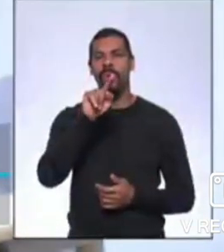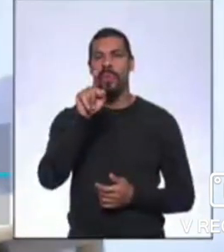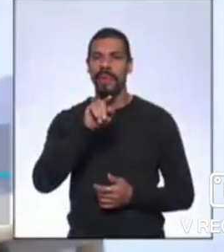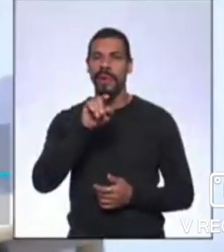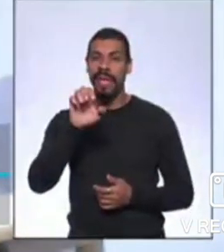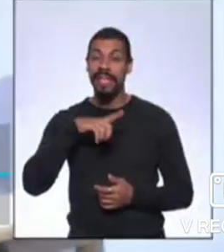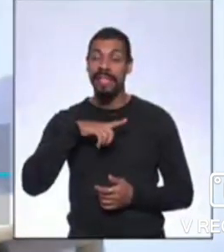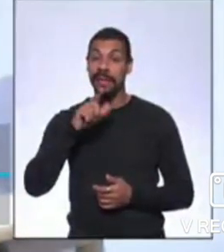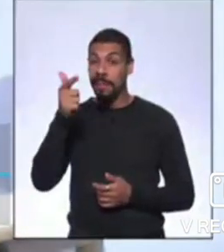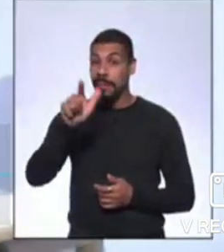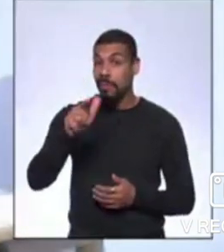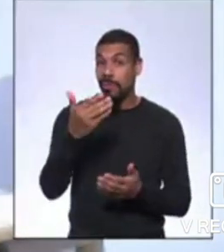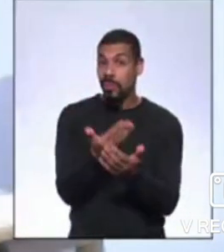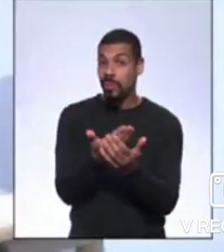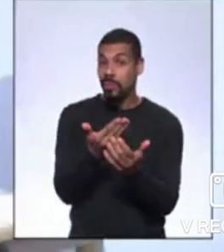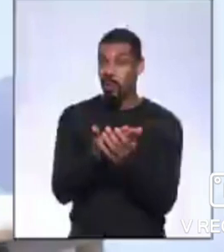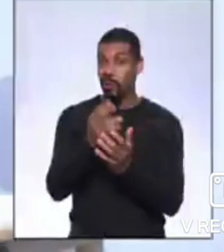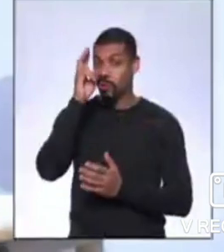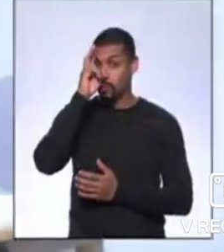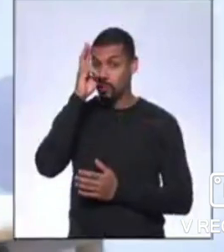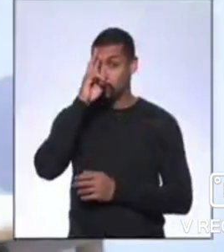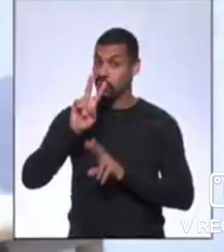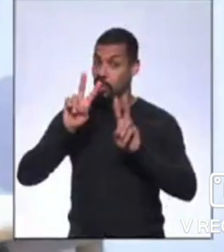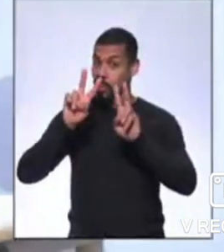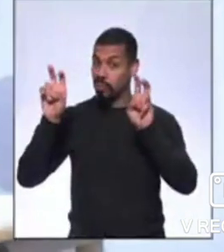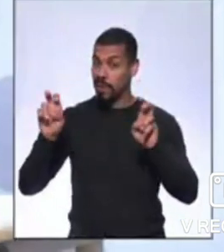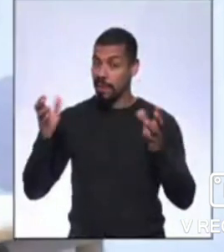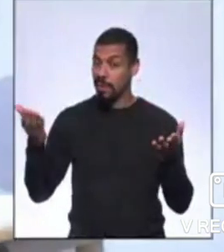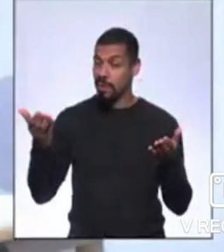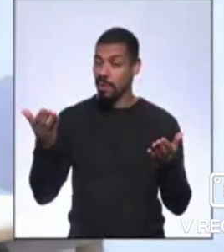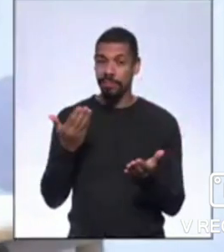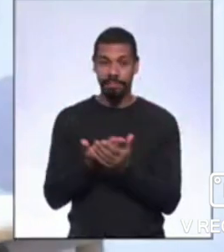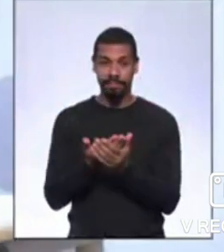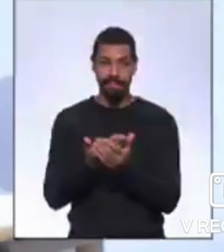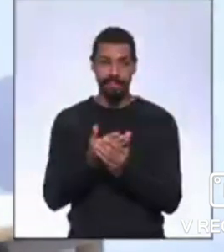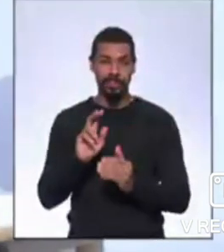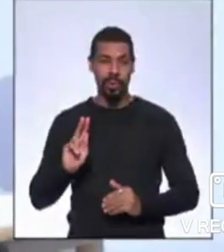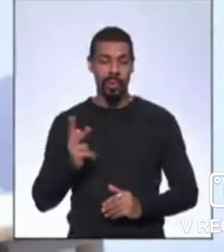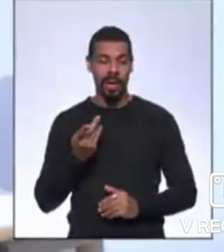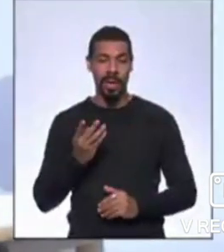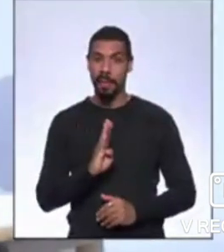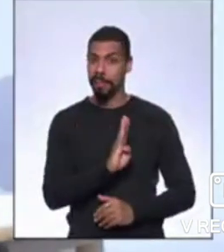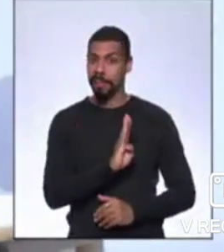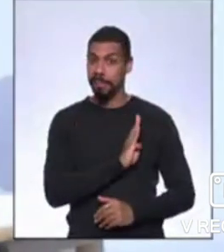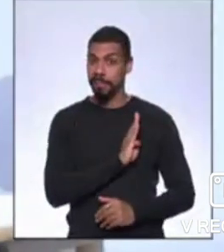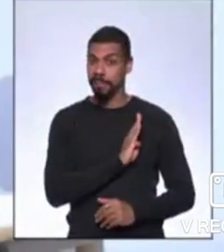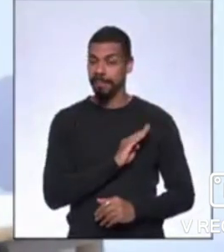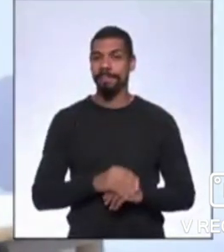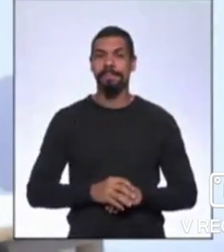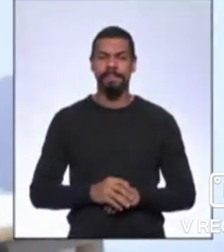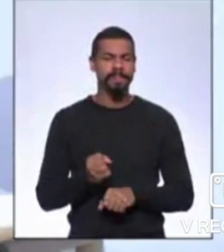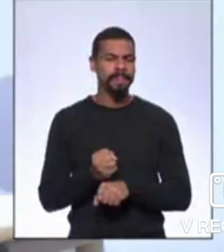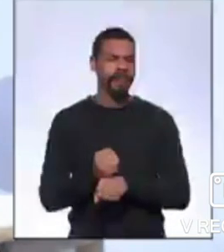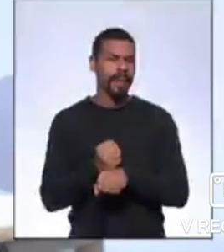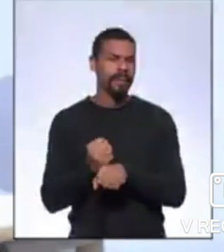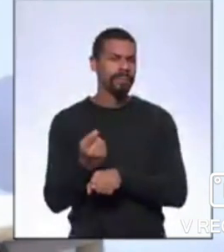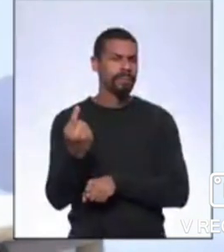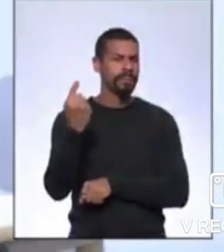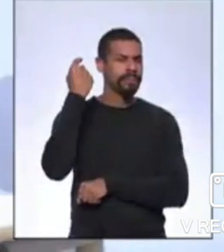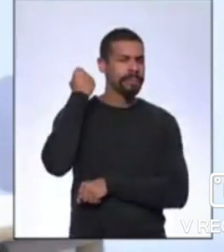mais uma aula de história. O tema da nossa aula de hoje é sobre os hebreus no mundo antigo. E para mediar